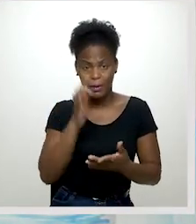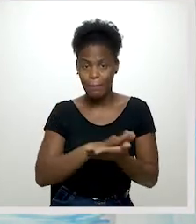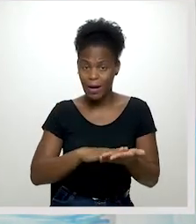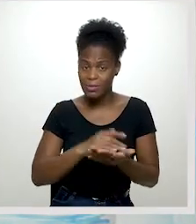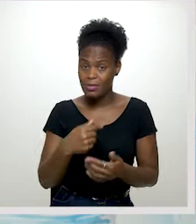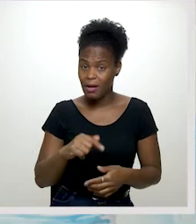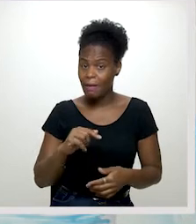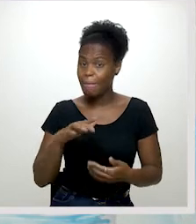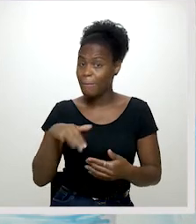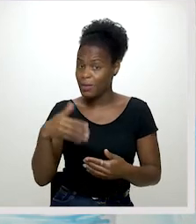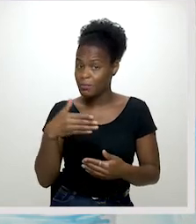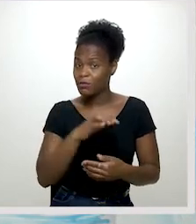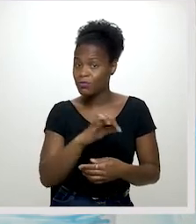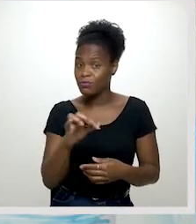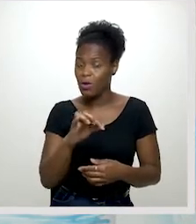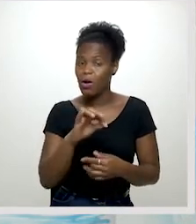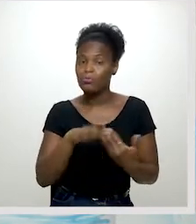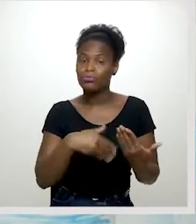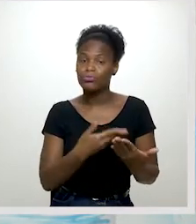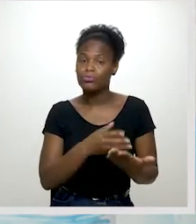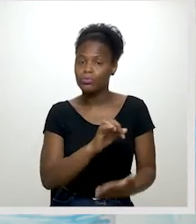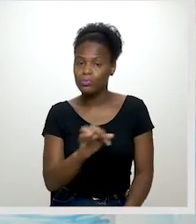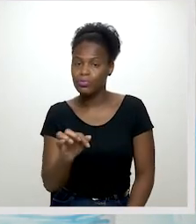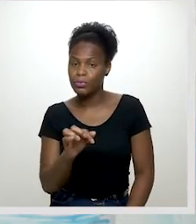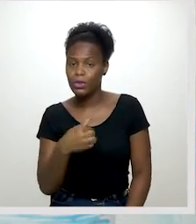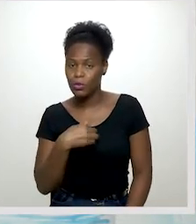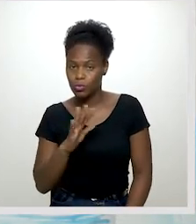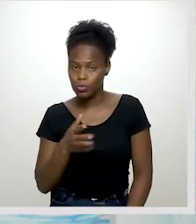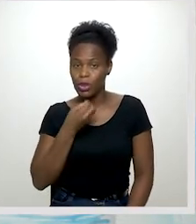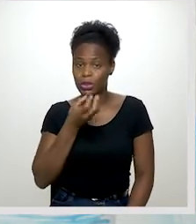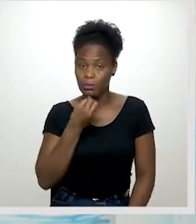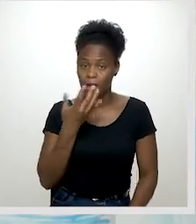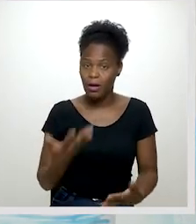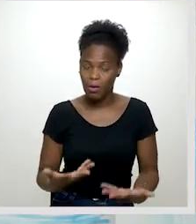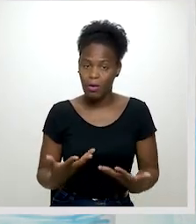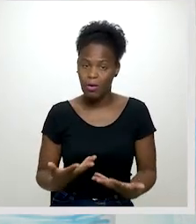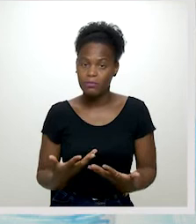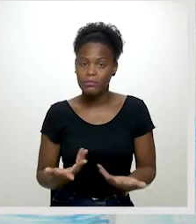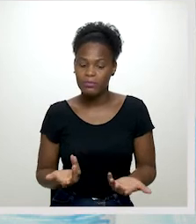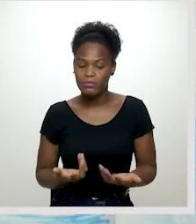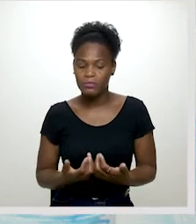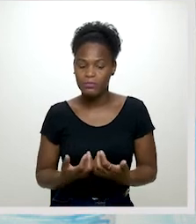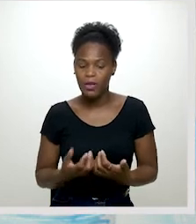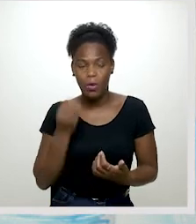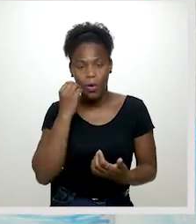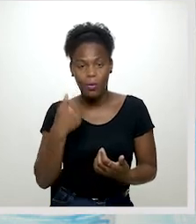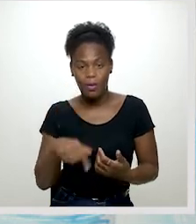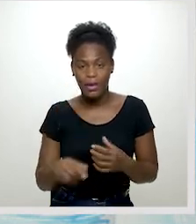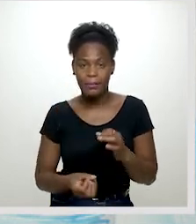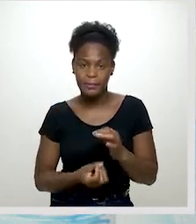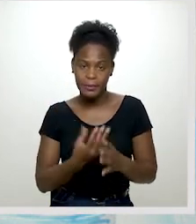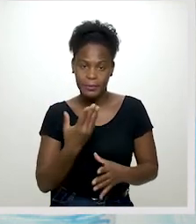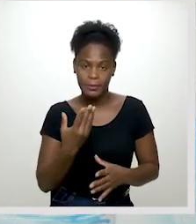nos seus pressupostos, que eu acabei de explicar-vos agora, como teriam surgido a